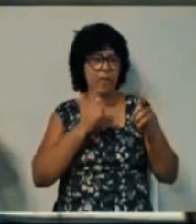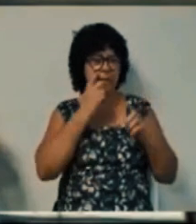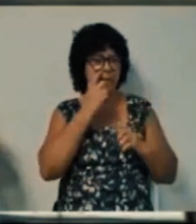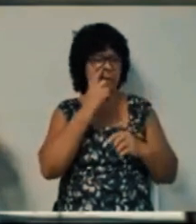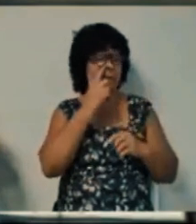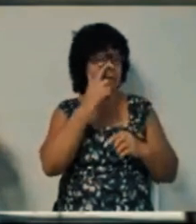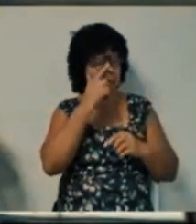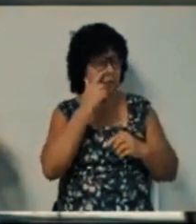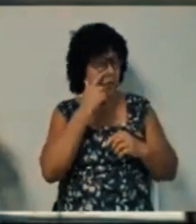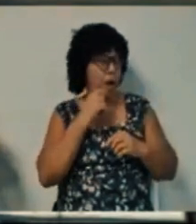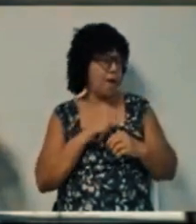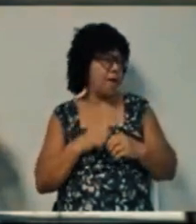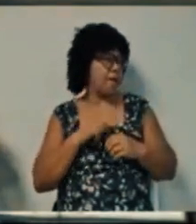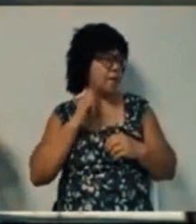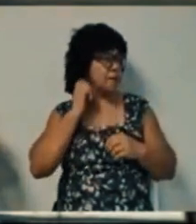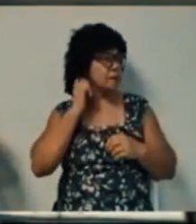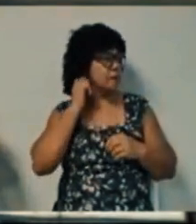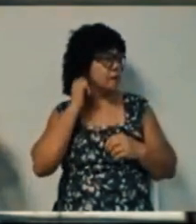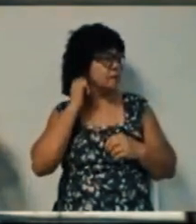Aleluia! Uramacando